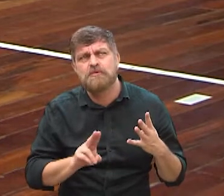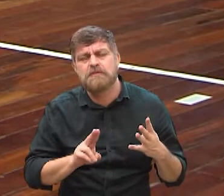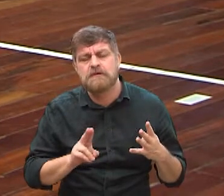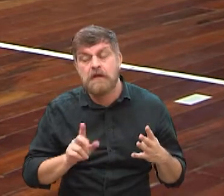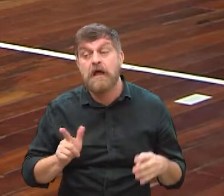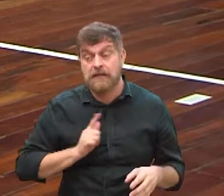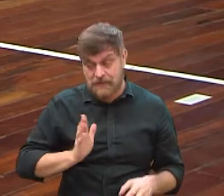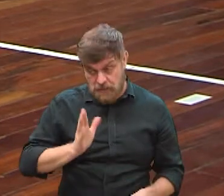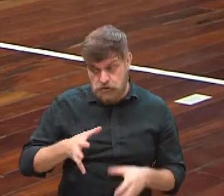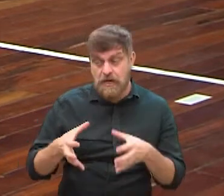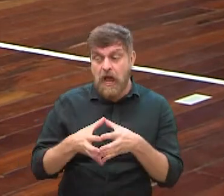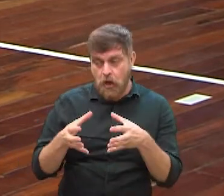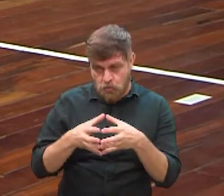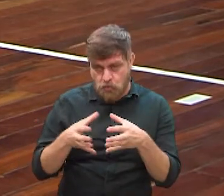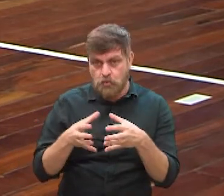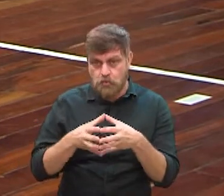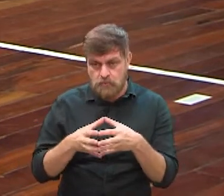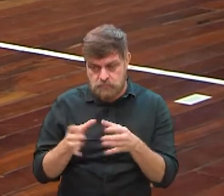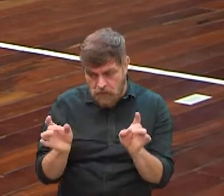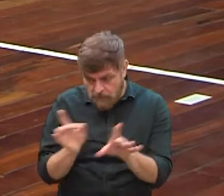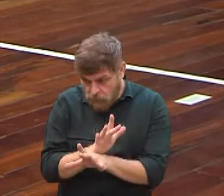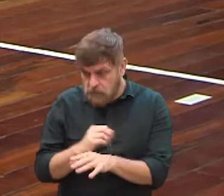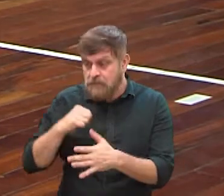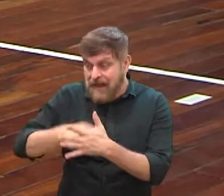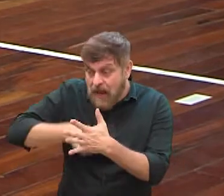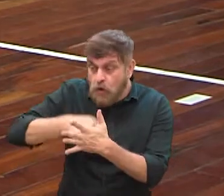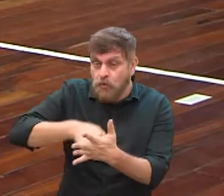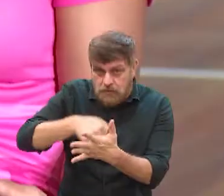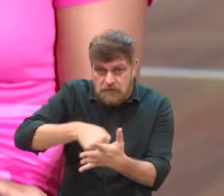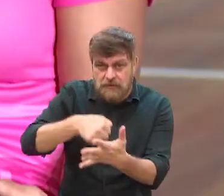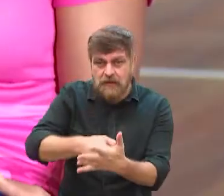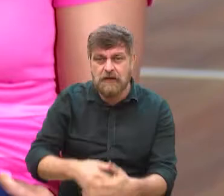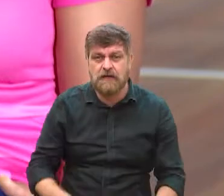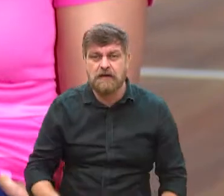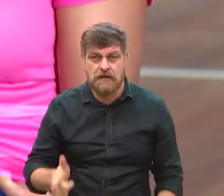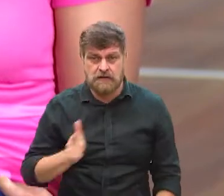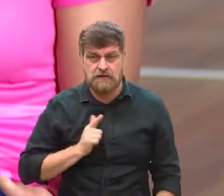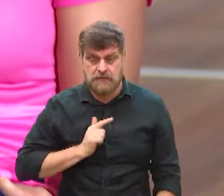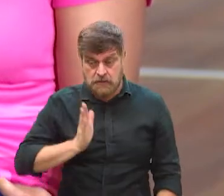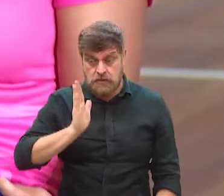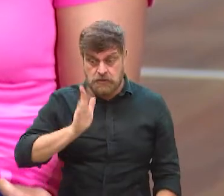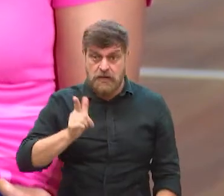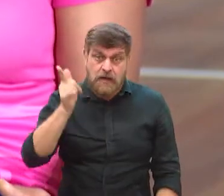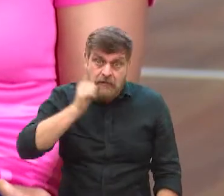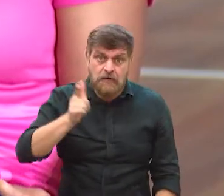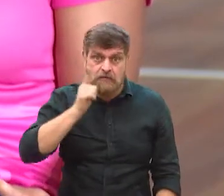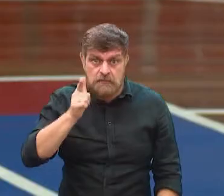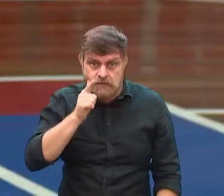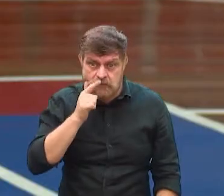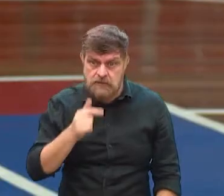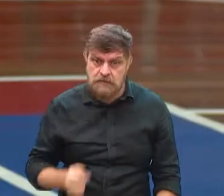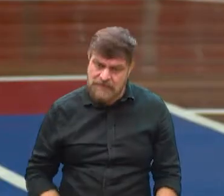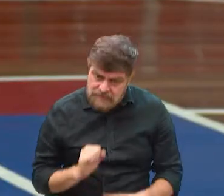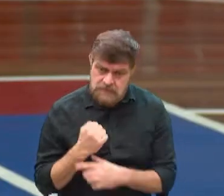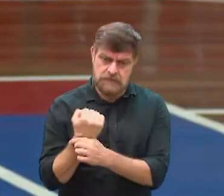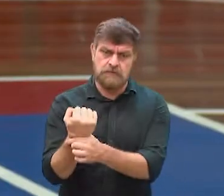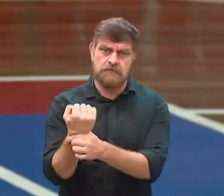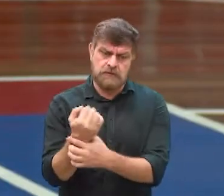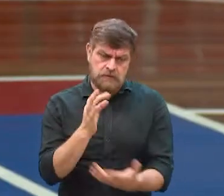então um grupo que está se organizando para tentar lutar tem esse uma grupo, estabilidade maior das atletas.